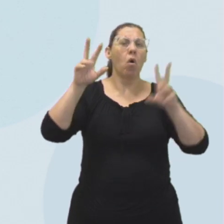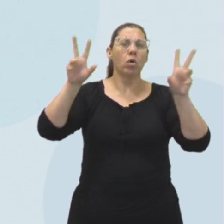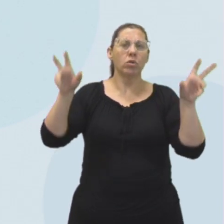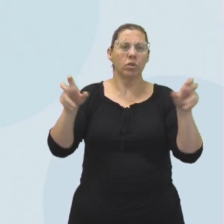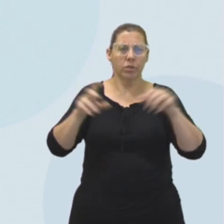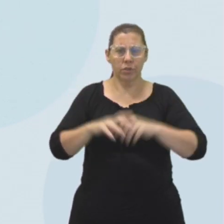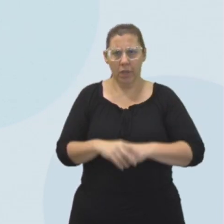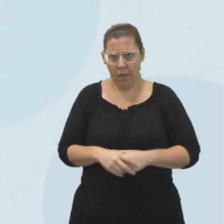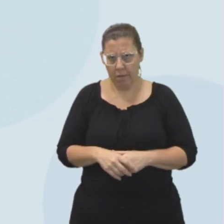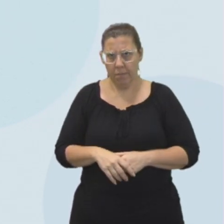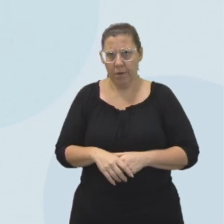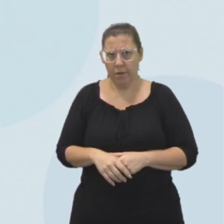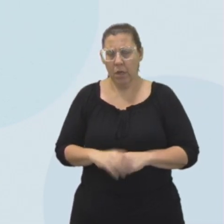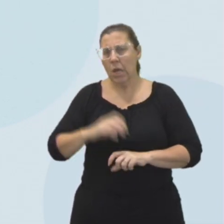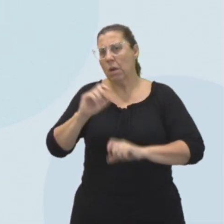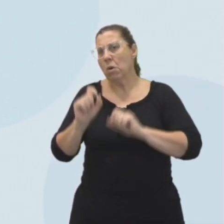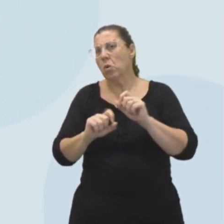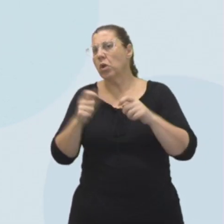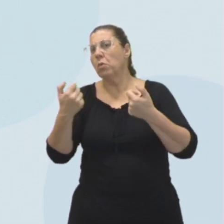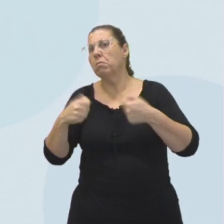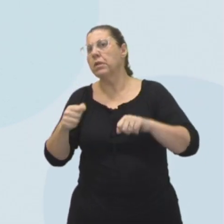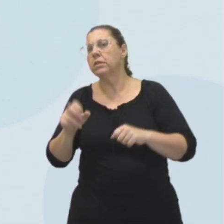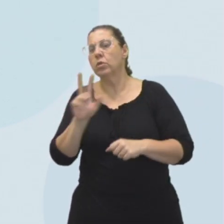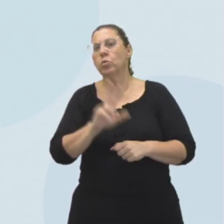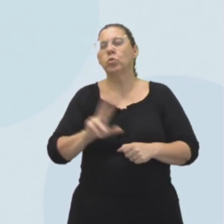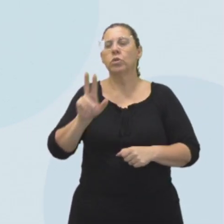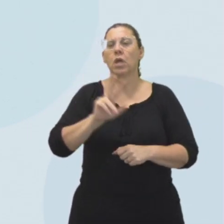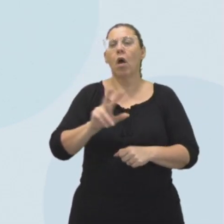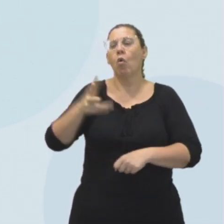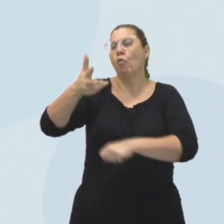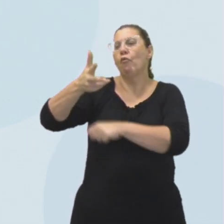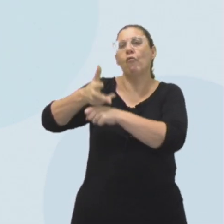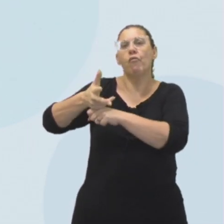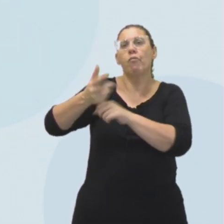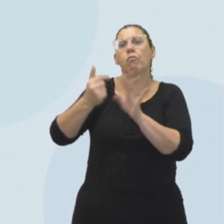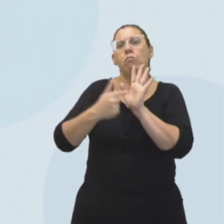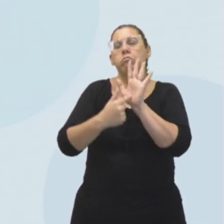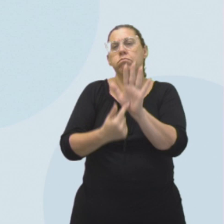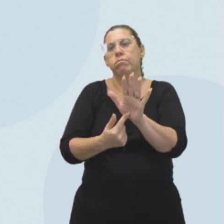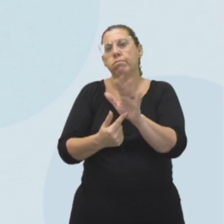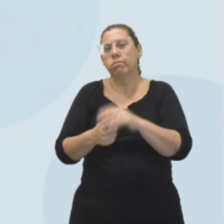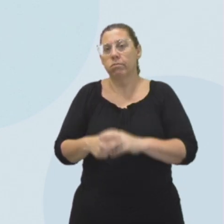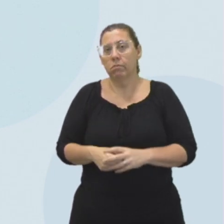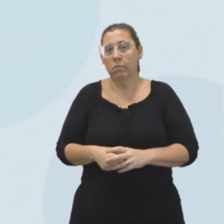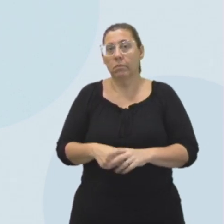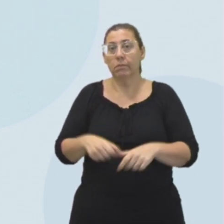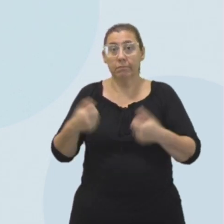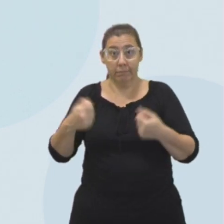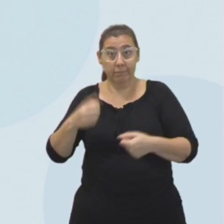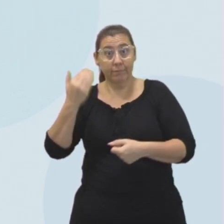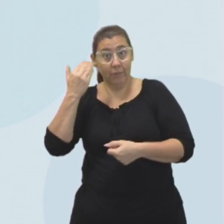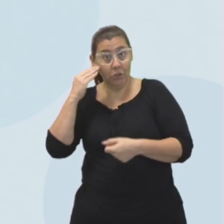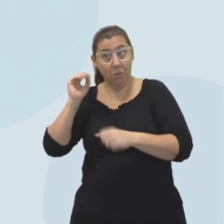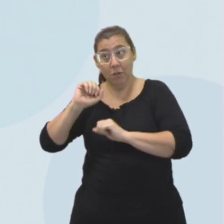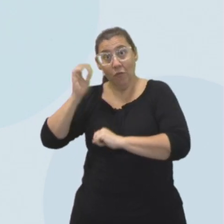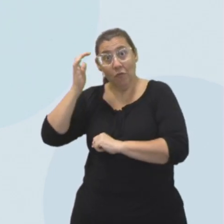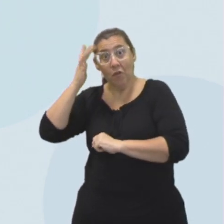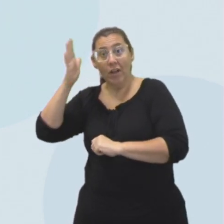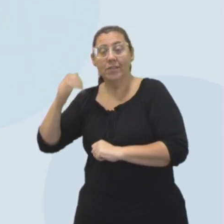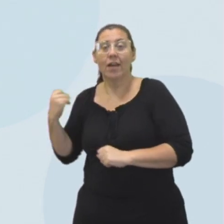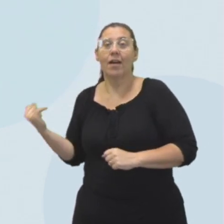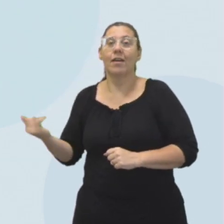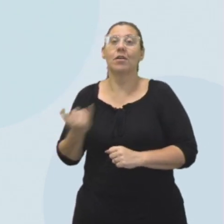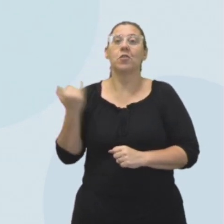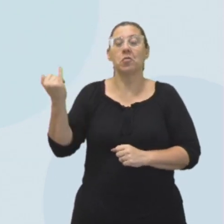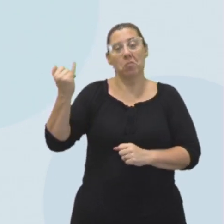a finalidade? Por que eu preciso usar um vídeo para passar? Então, tem que ter clareza da importância de falar